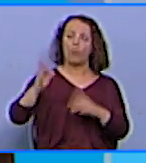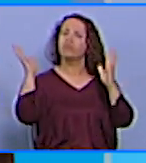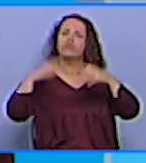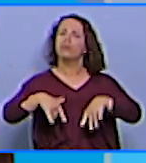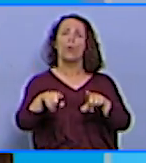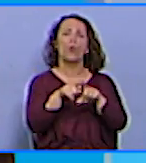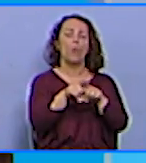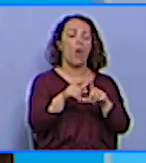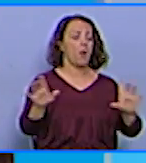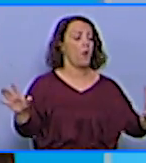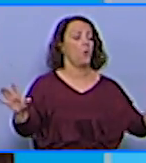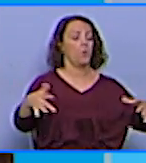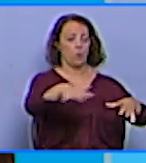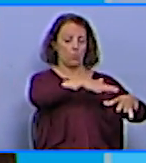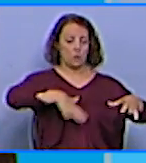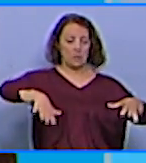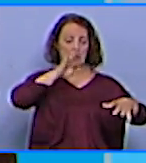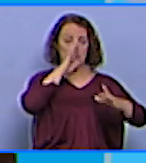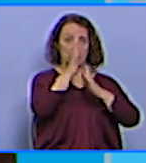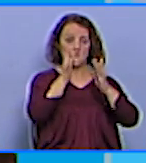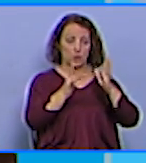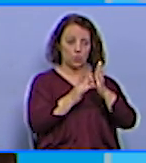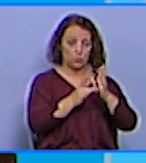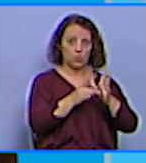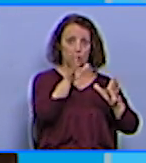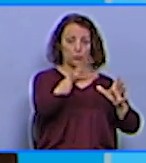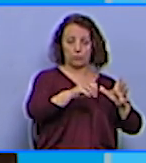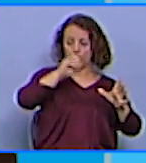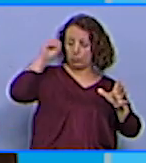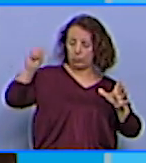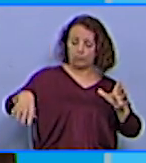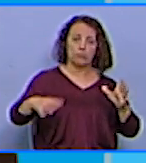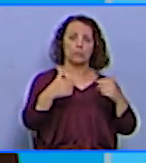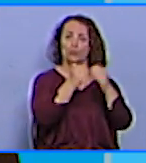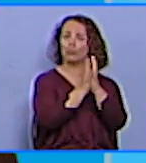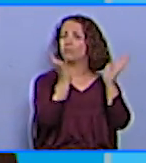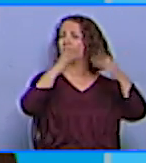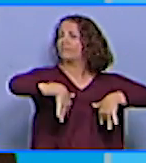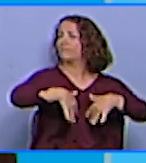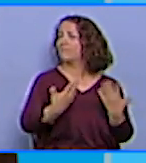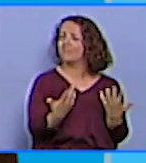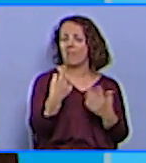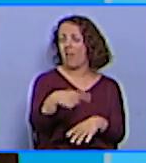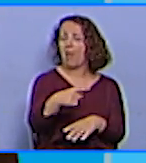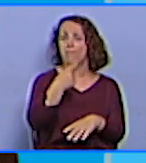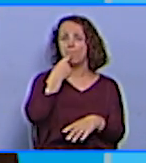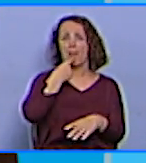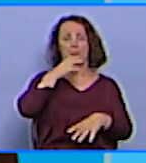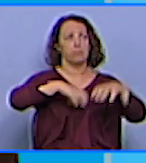Jesus Cristo, das nossas atividades como igreja, tirarmos Jesus Cristo, tudo cai. É apenas um amontoado de